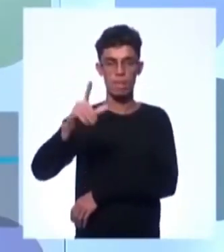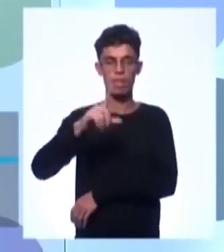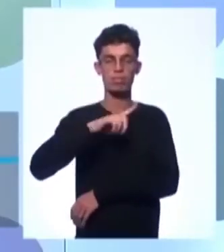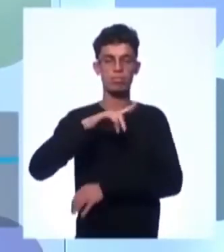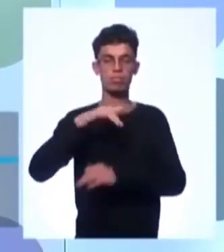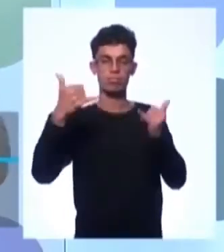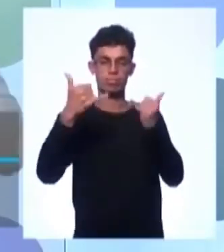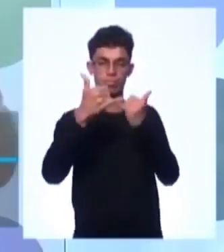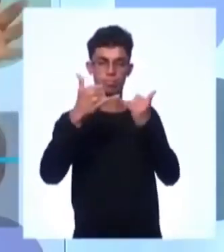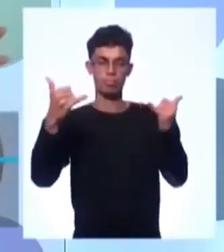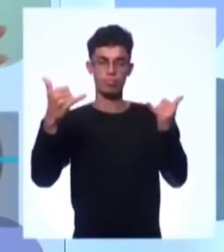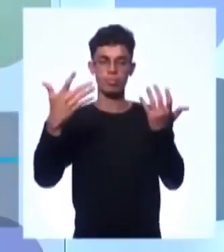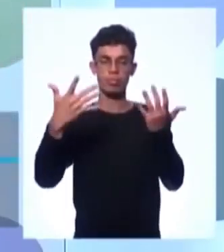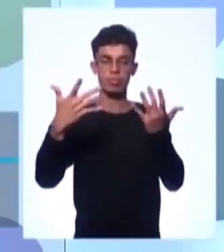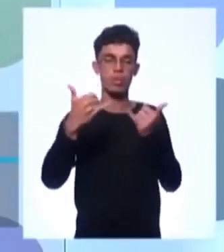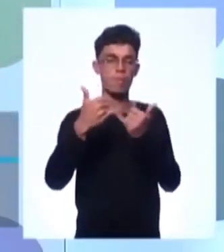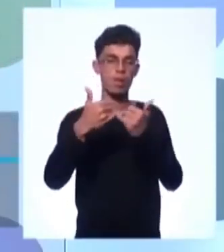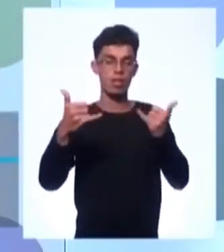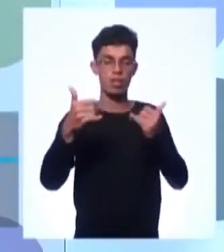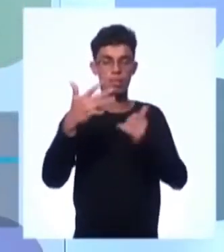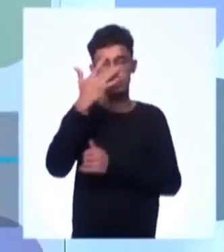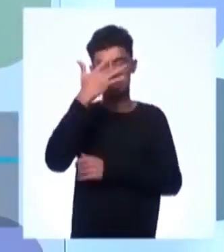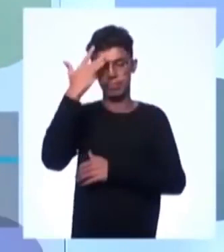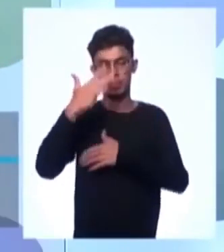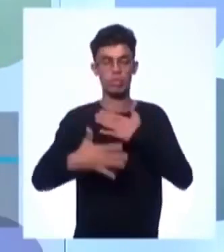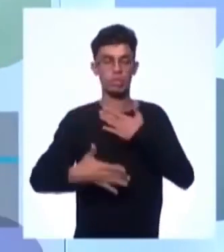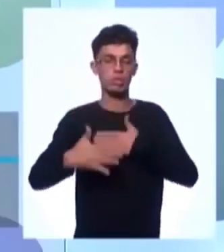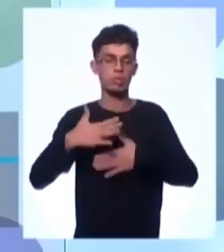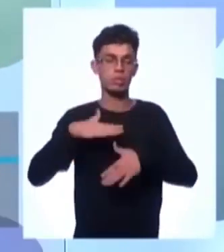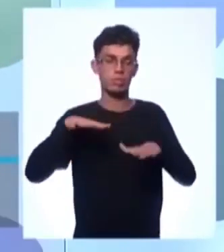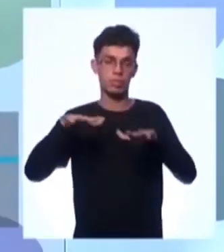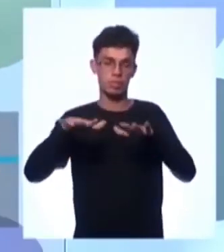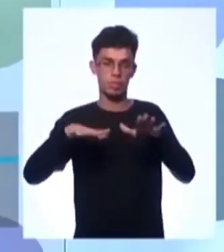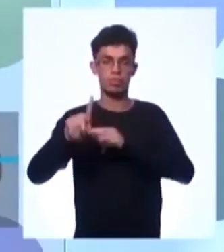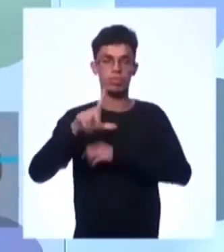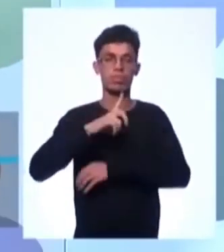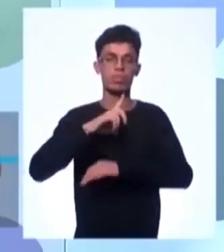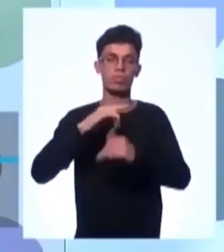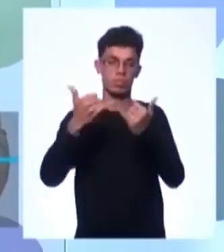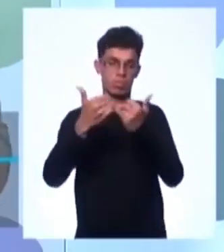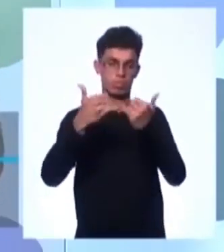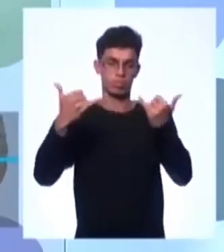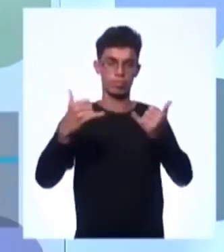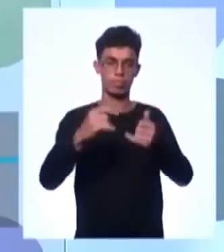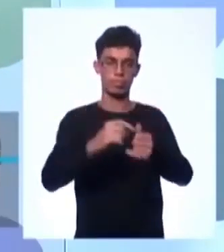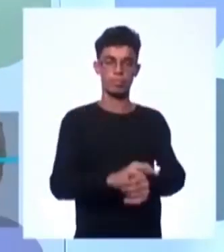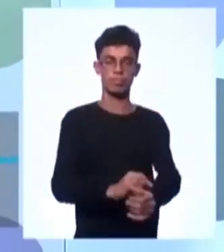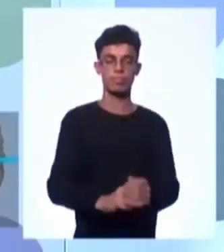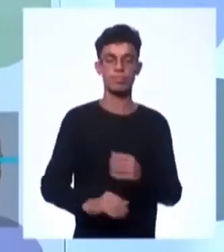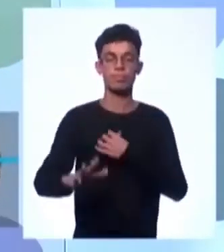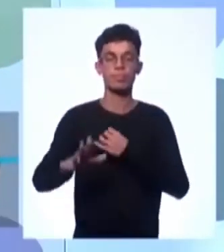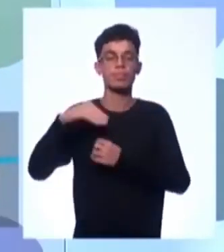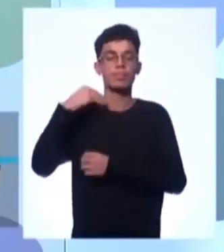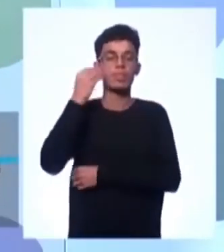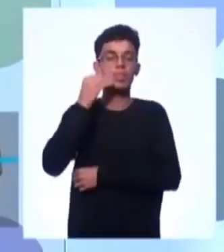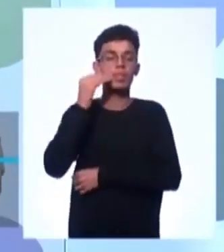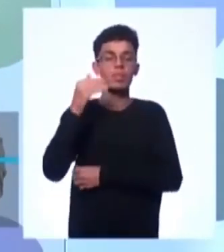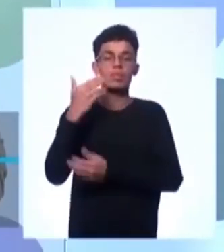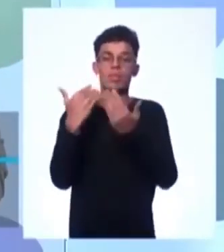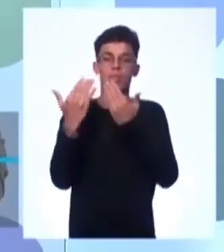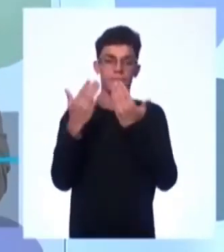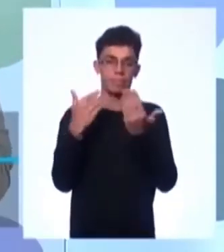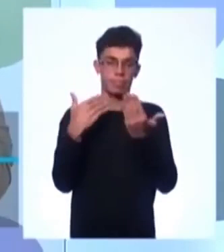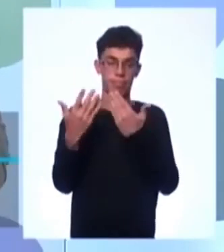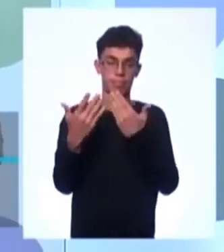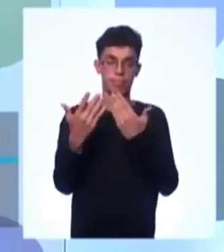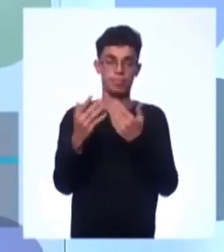Então, cargas elétricas, corpos carregados em movimento, geram campo magnético. Aí eu trouxe um experimento para a gente conversar um pouquinho sobre